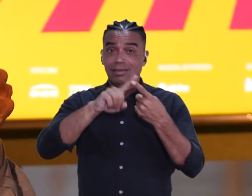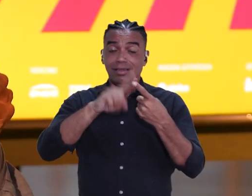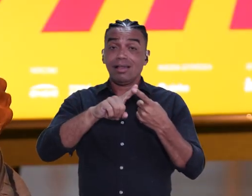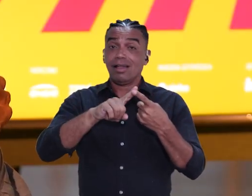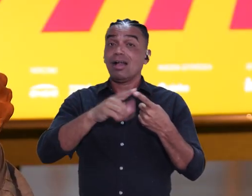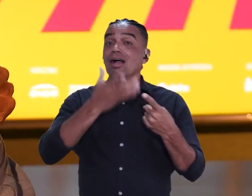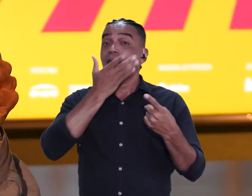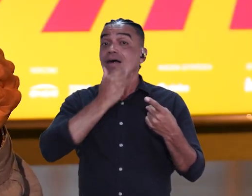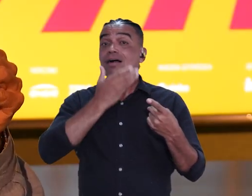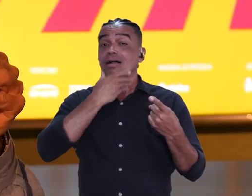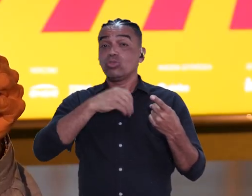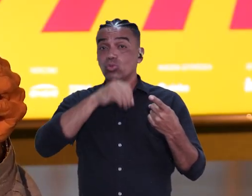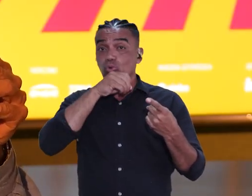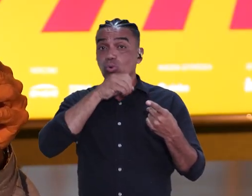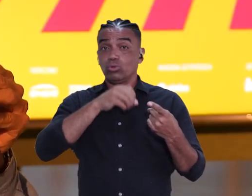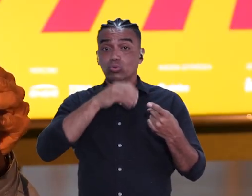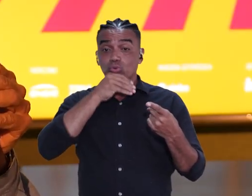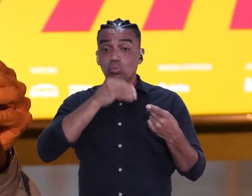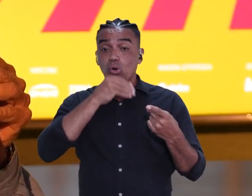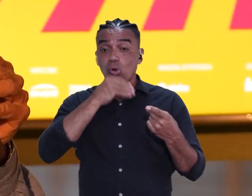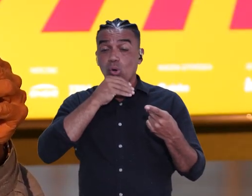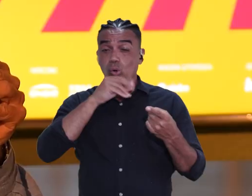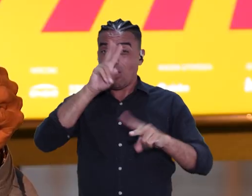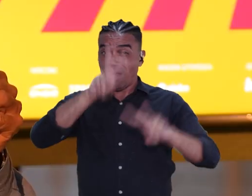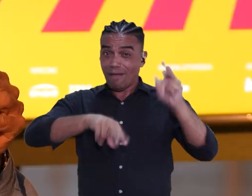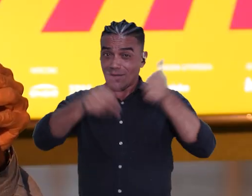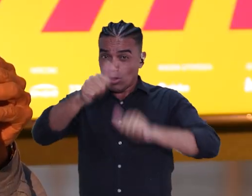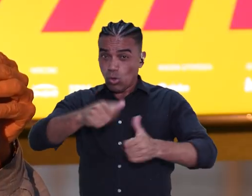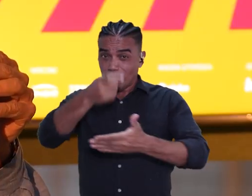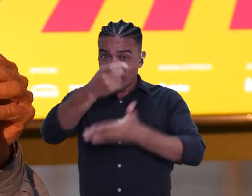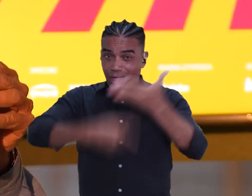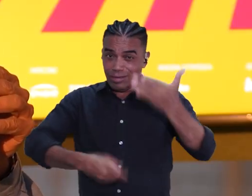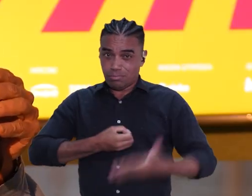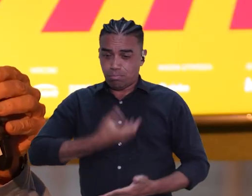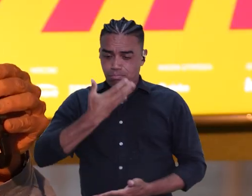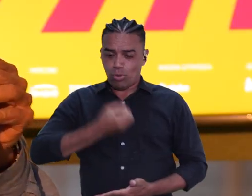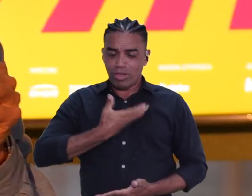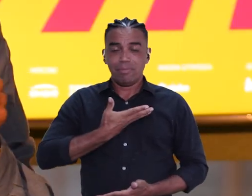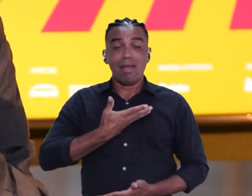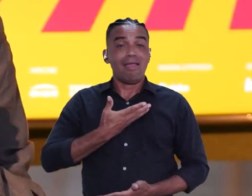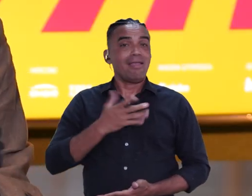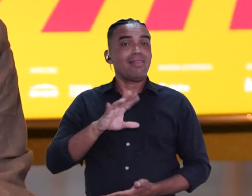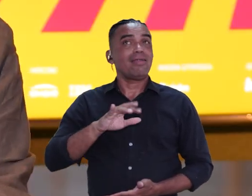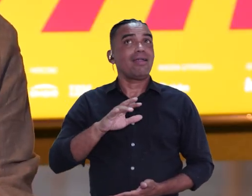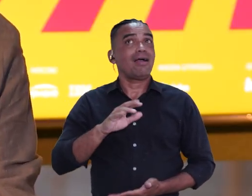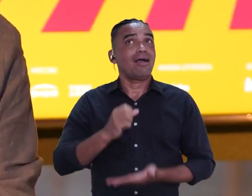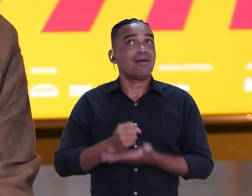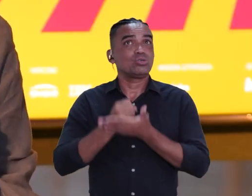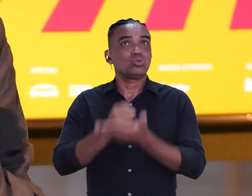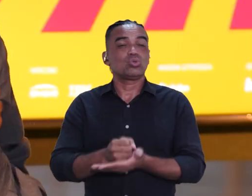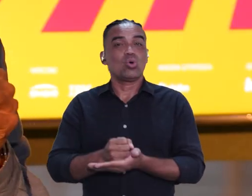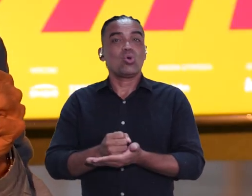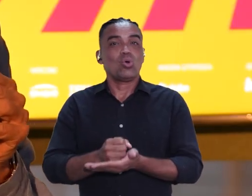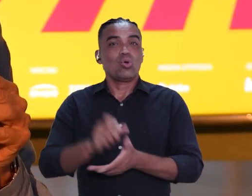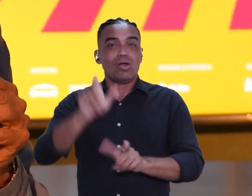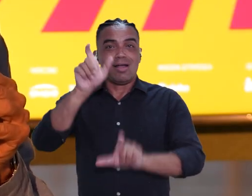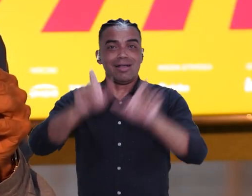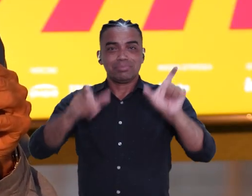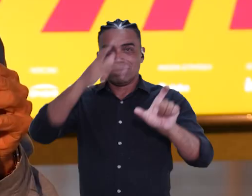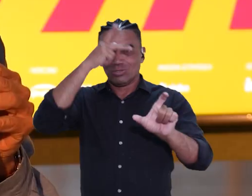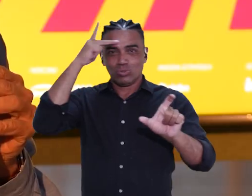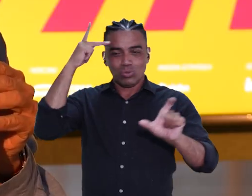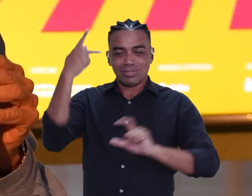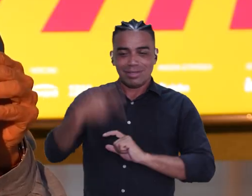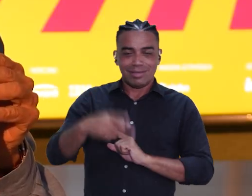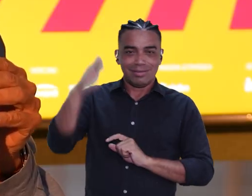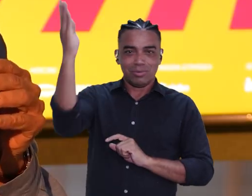próprio Drummond, ao avaliar este poema, ele dizia que ele serviu para dividir as pessoas no Brasil